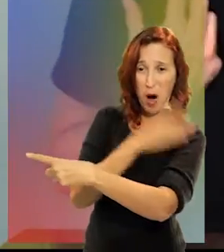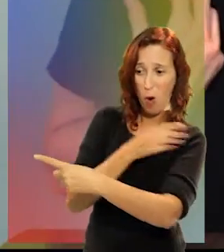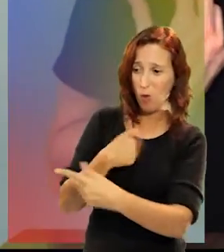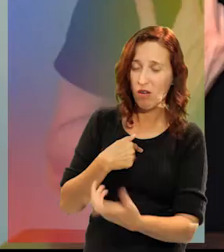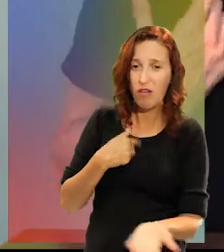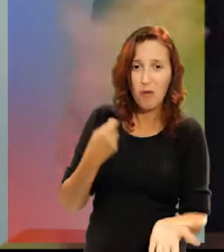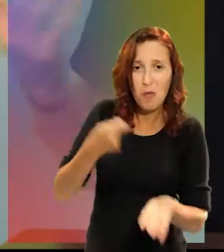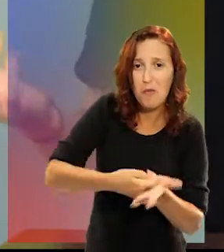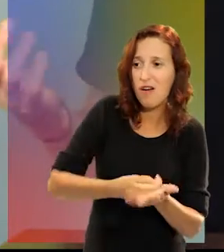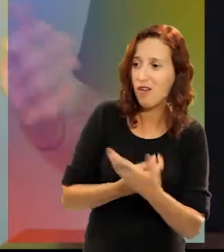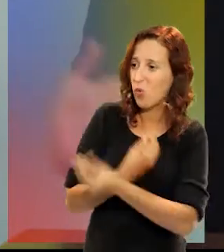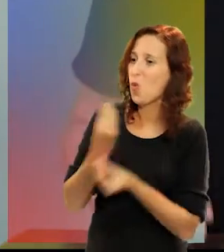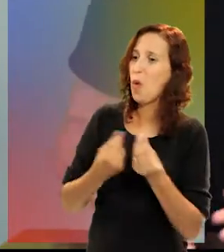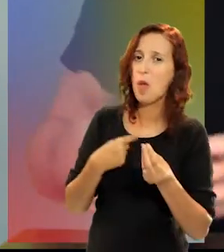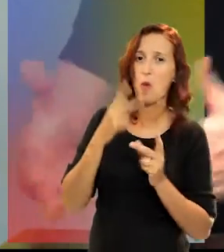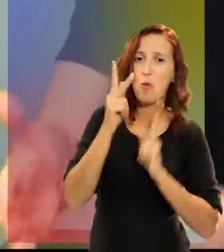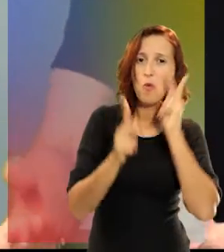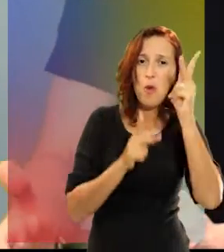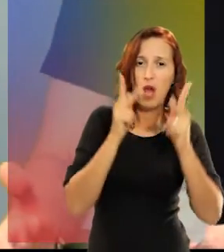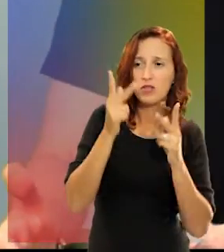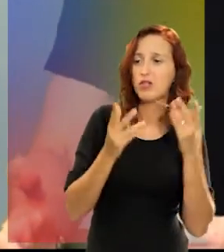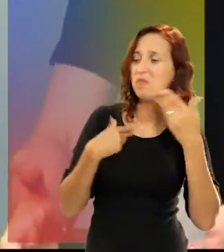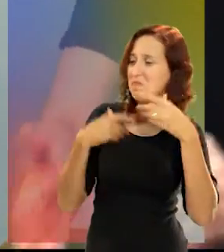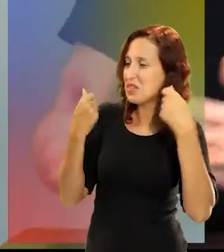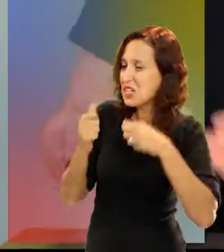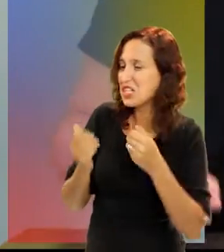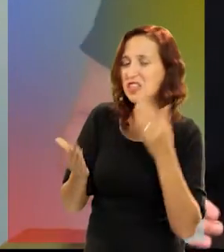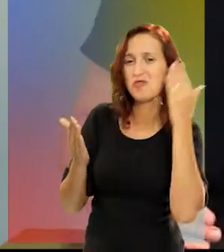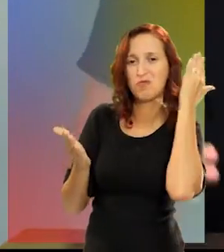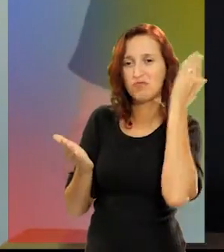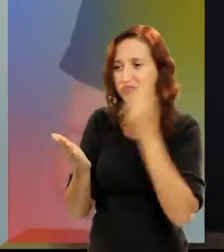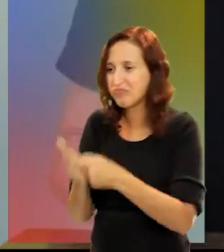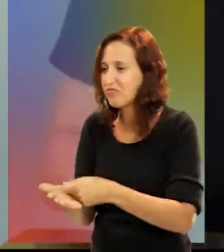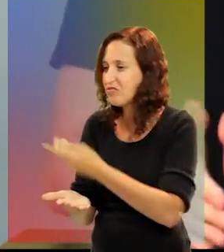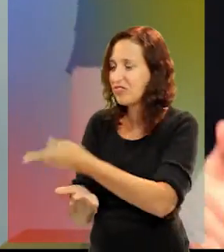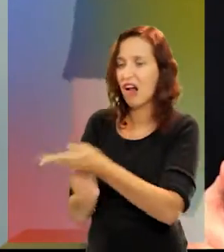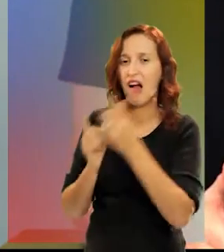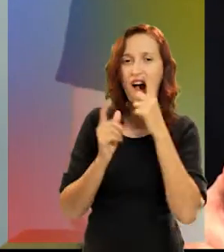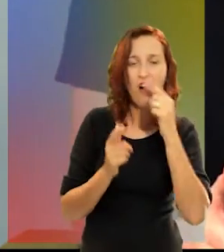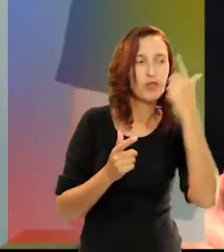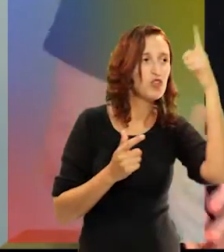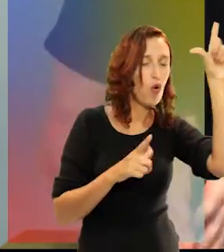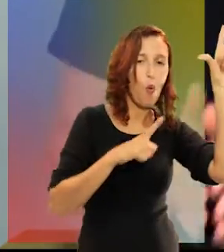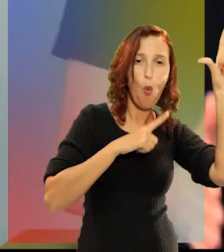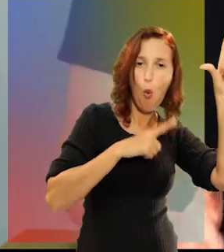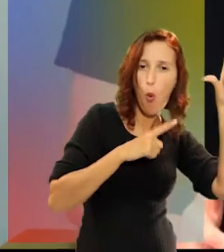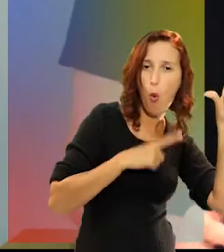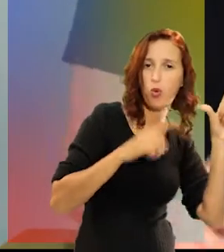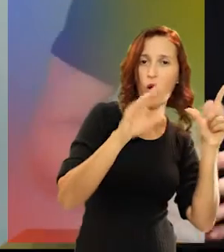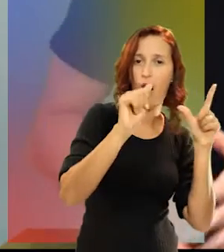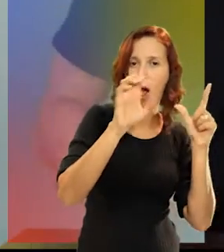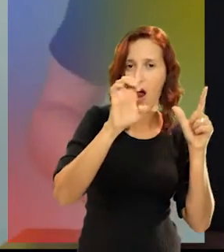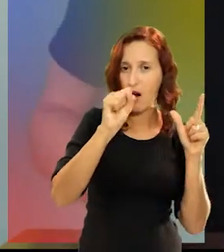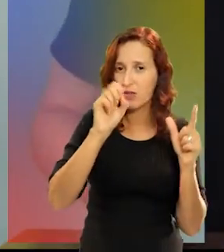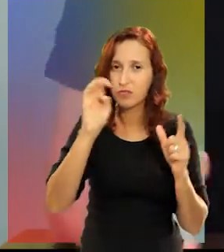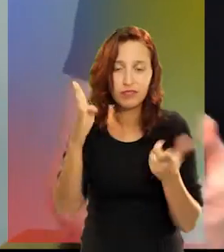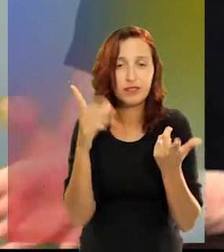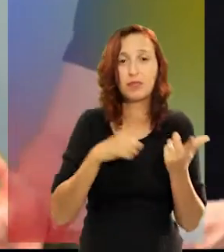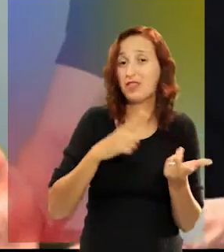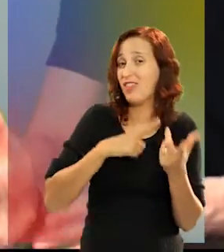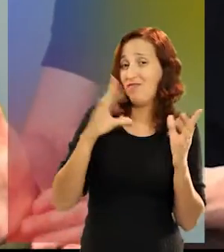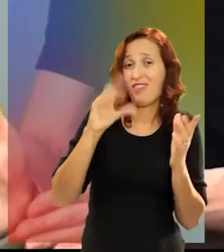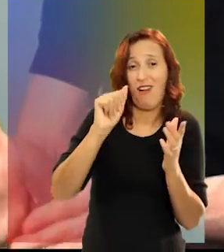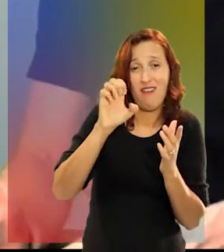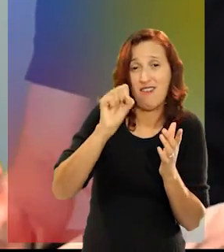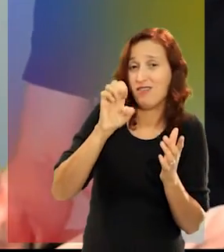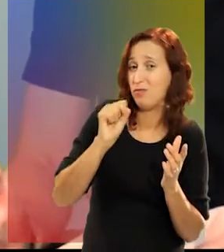serviço, eu como população não tenho o que fazer, eu tenho que ir nesse sistema, eu preciso da água. Se eu pudesse ir em outro, eu ia em outro, porque a CAESB é uma bosta. E aí a